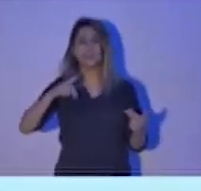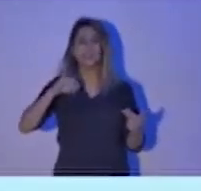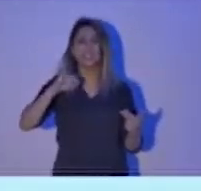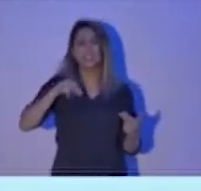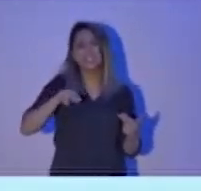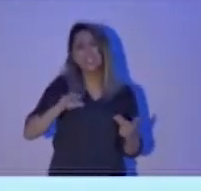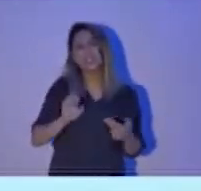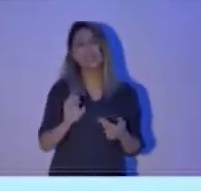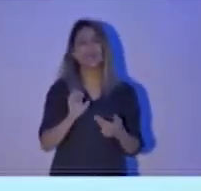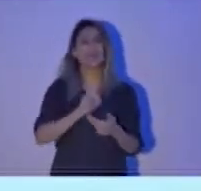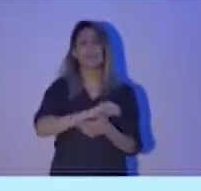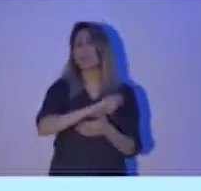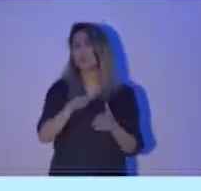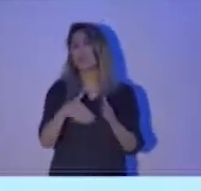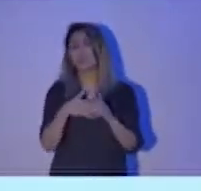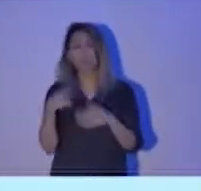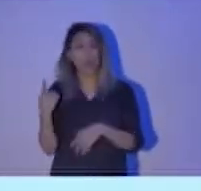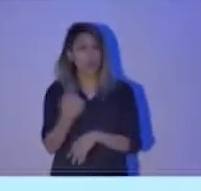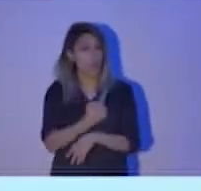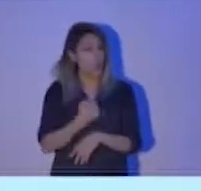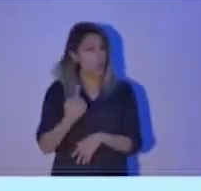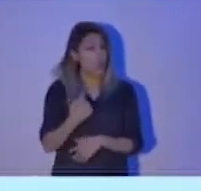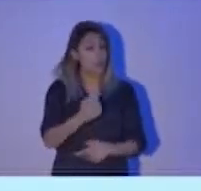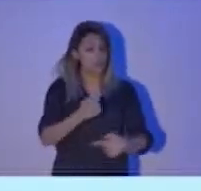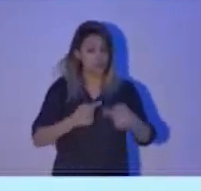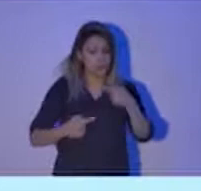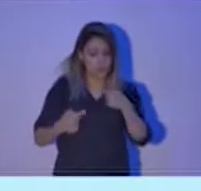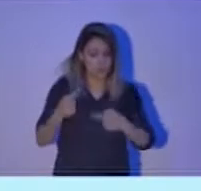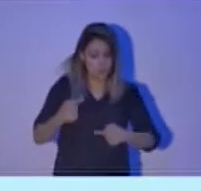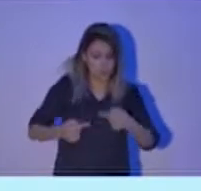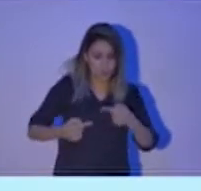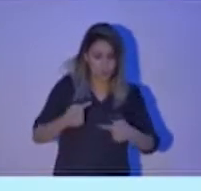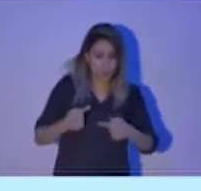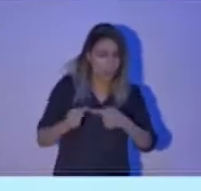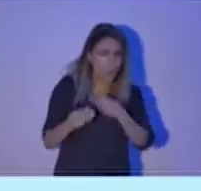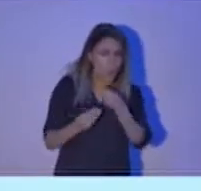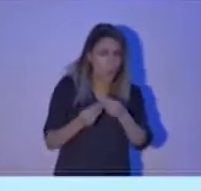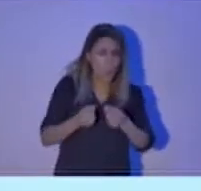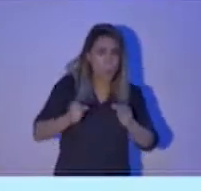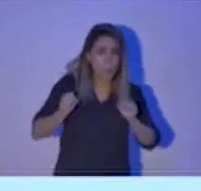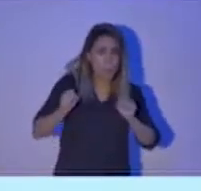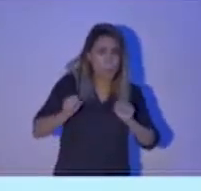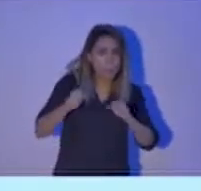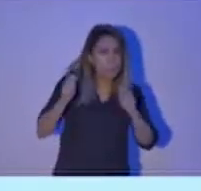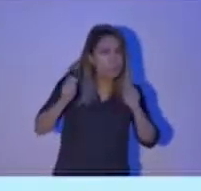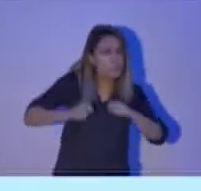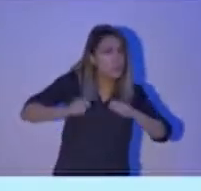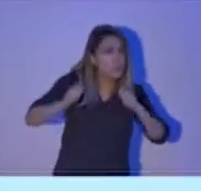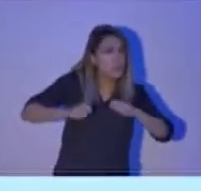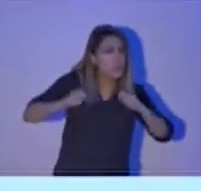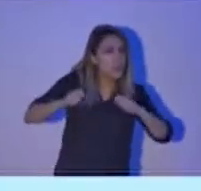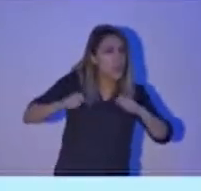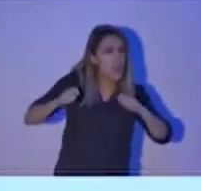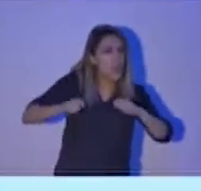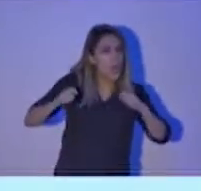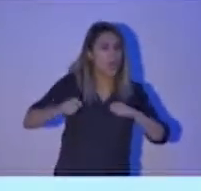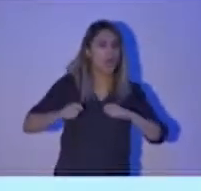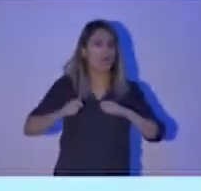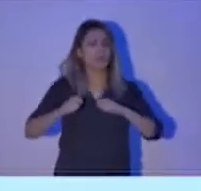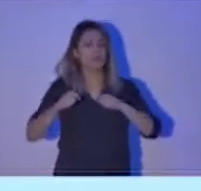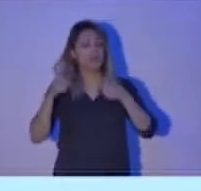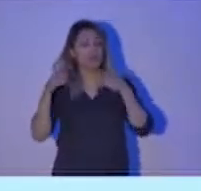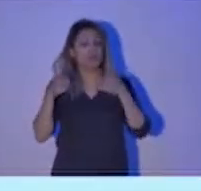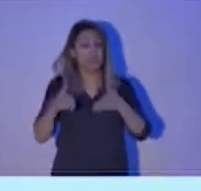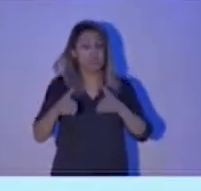Pedro, temos discutido as possibilidades e o que deve ser feito para melhorar a educação brasileira de uma